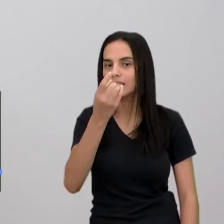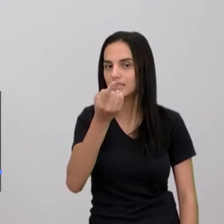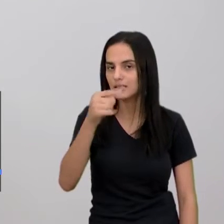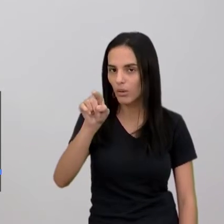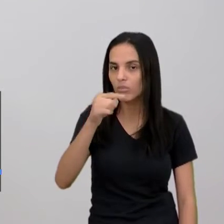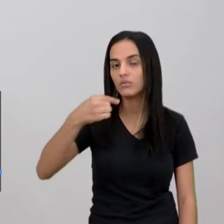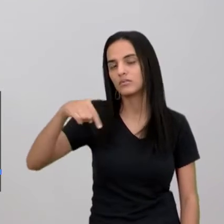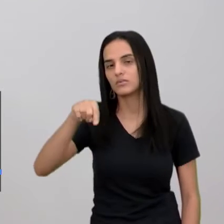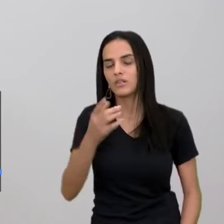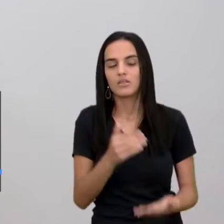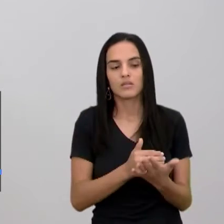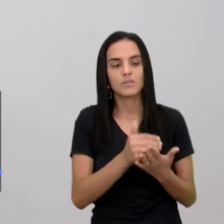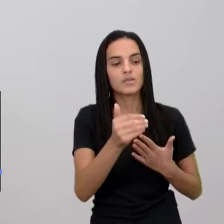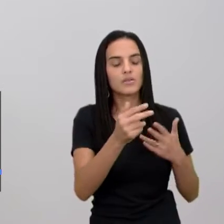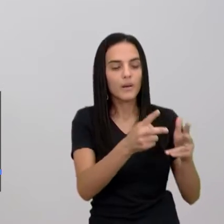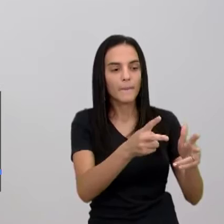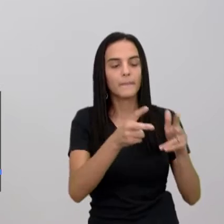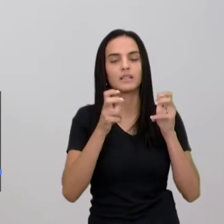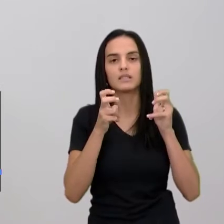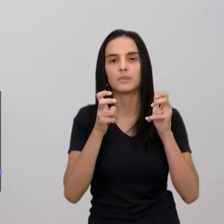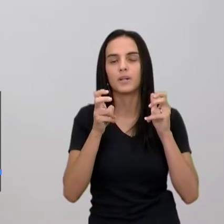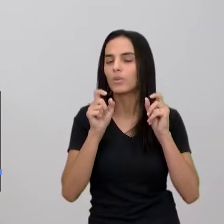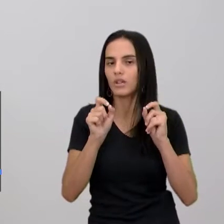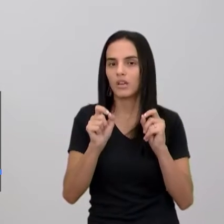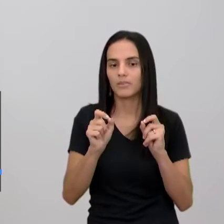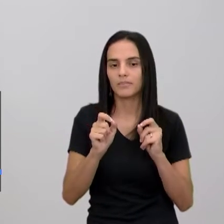começou a perceber que